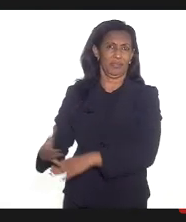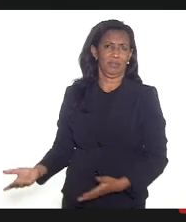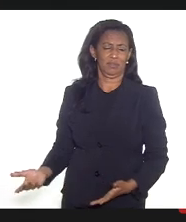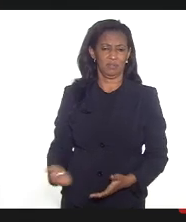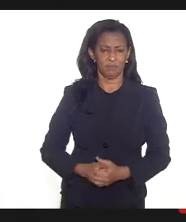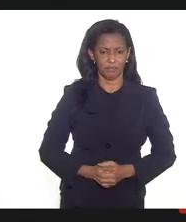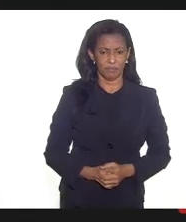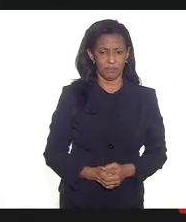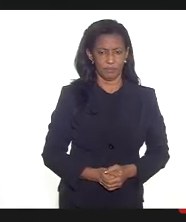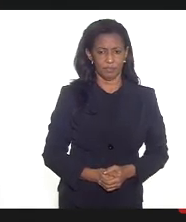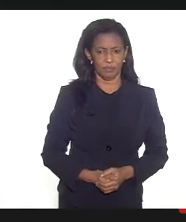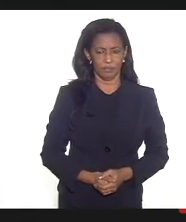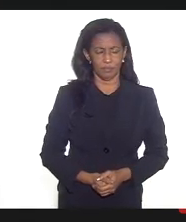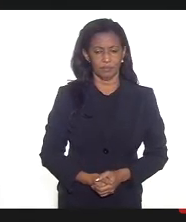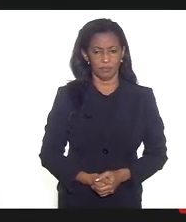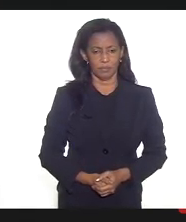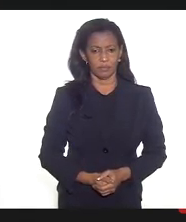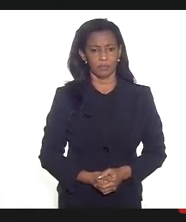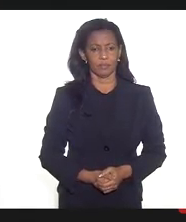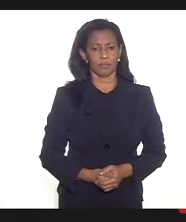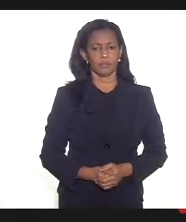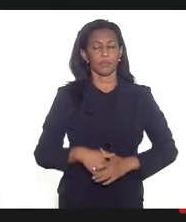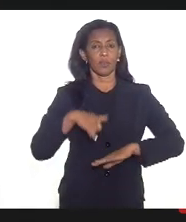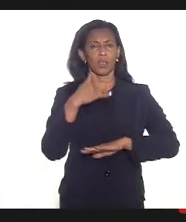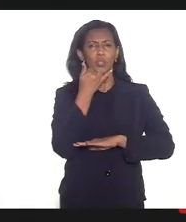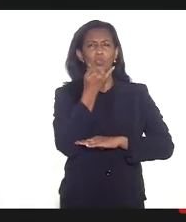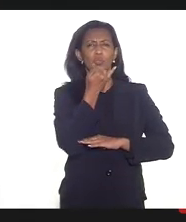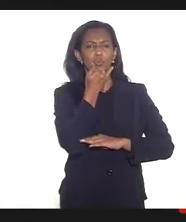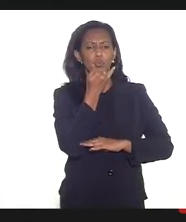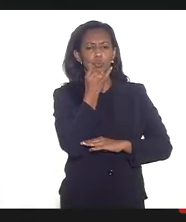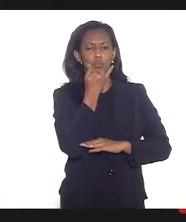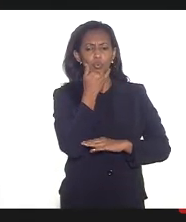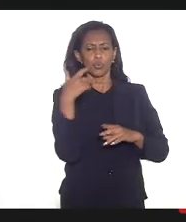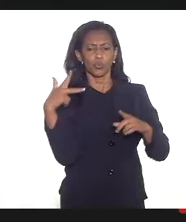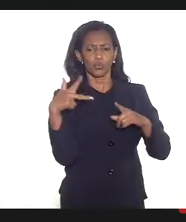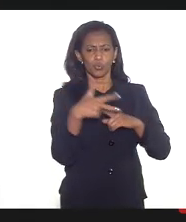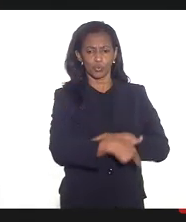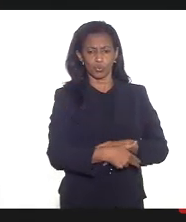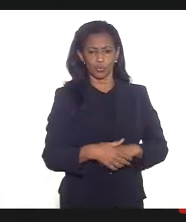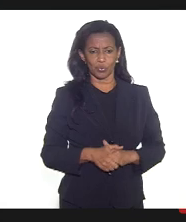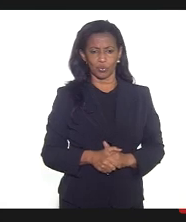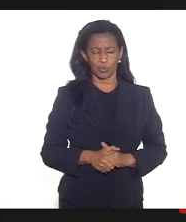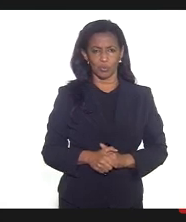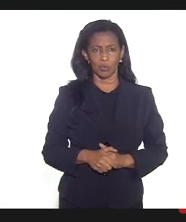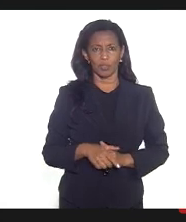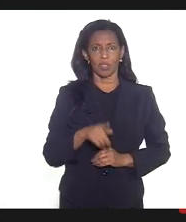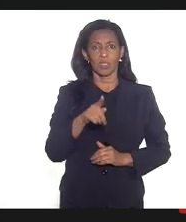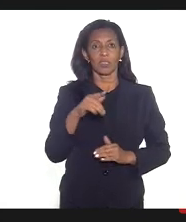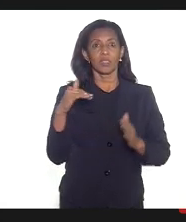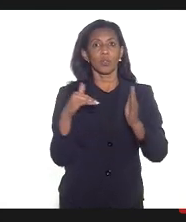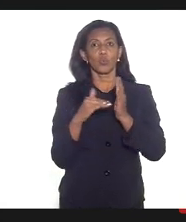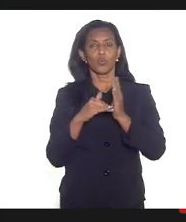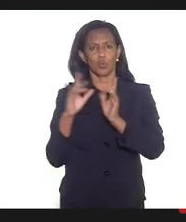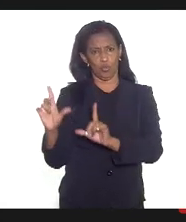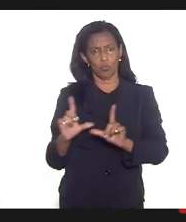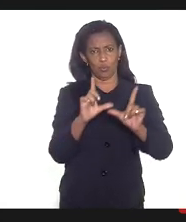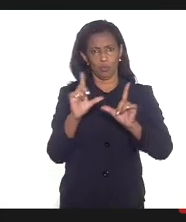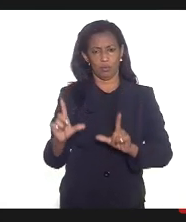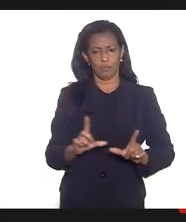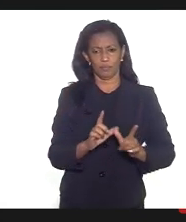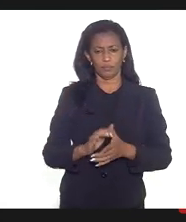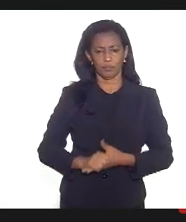eu tô obrigada Desculpe perguntar você nos últimos são esses últimos e mais então é hora